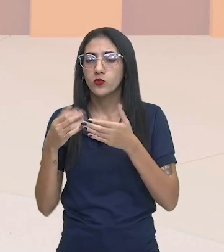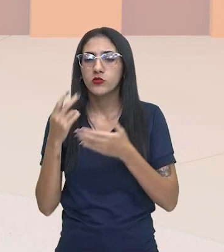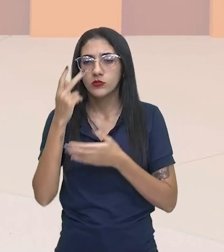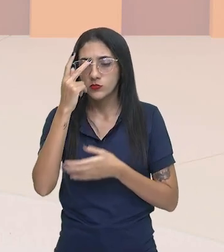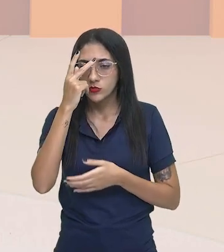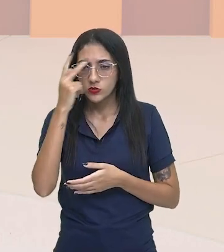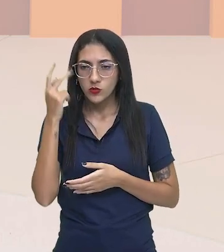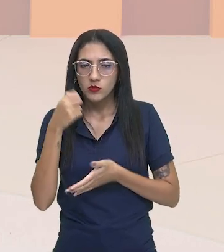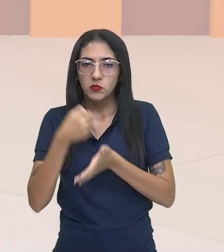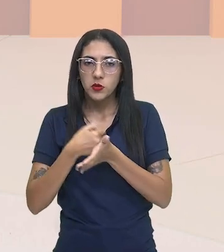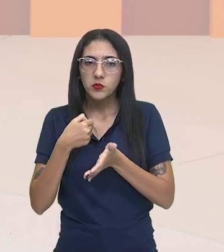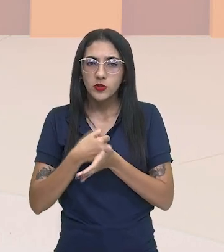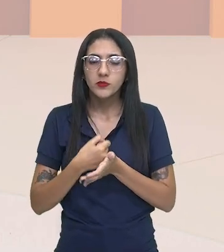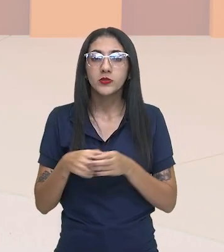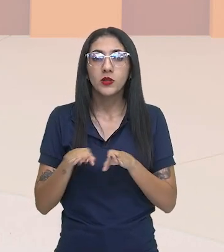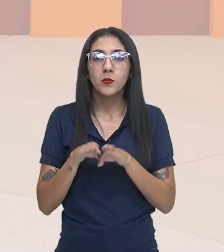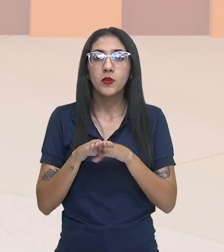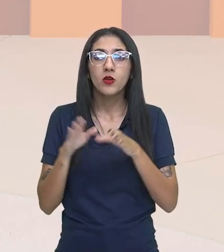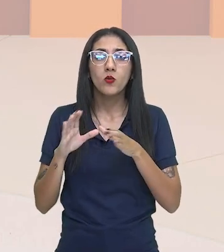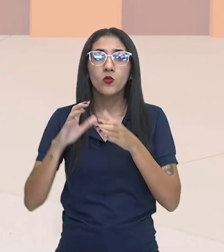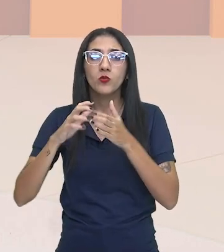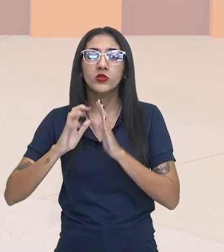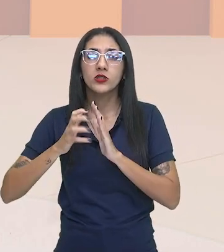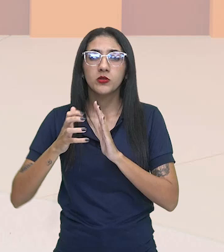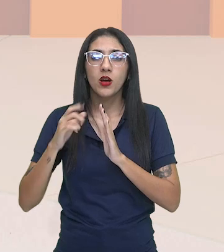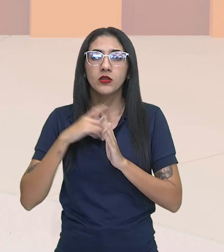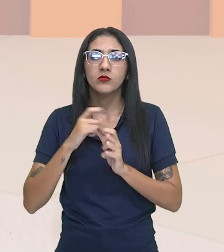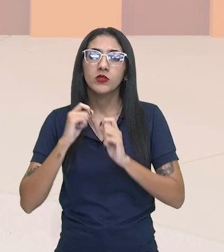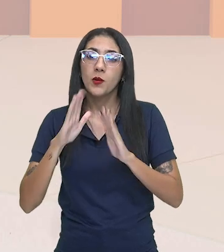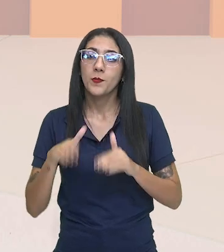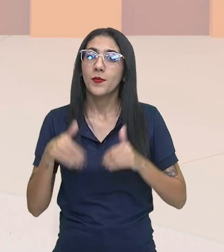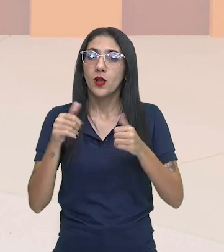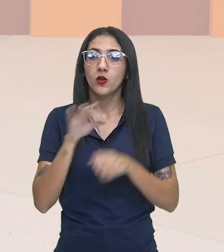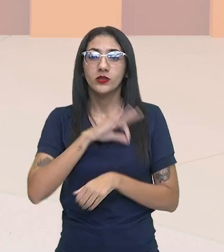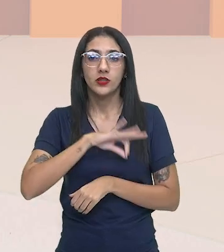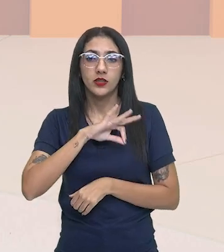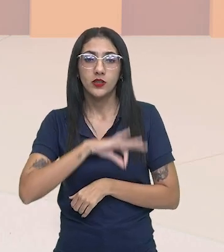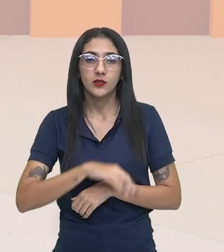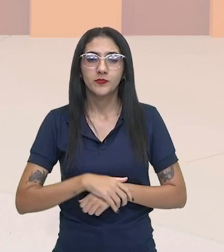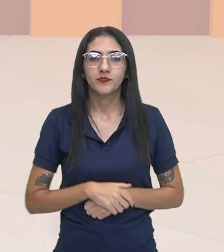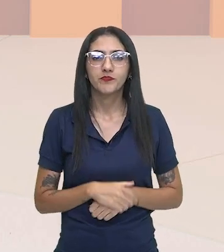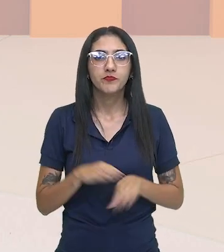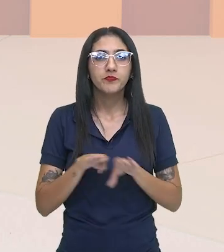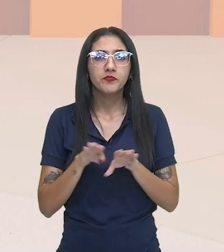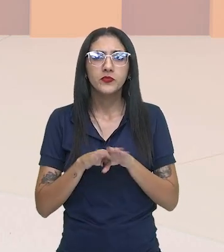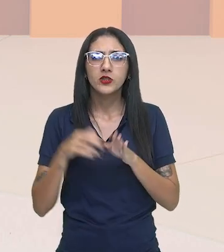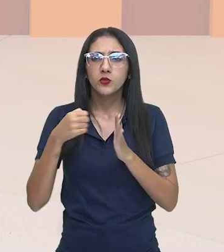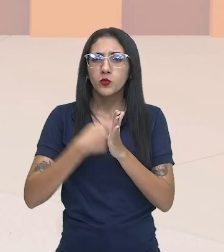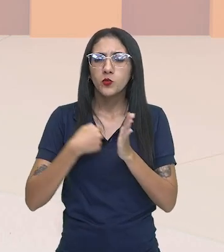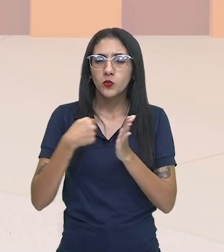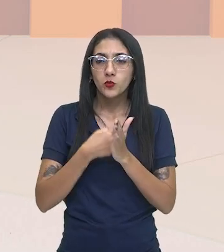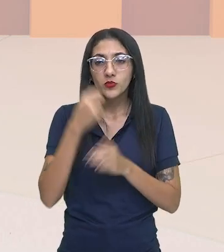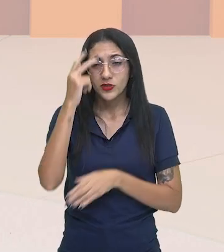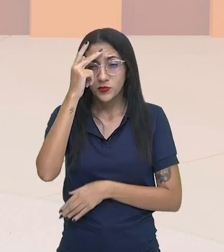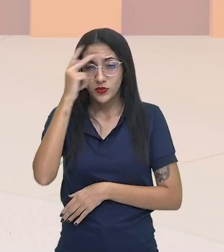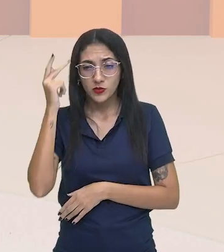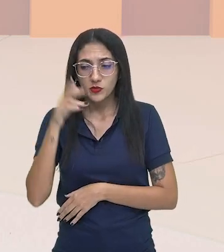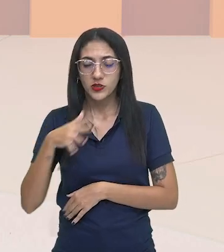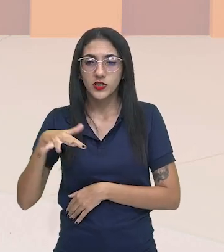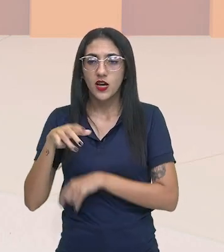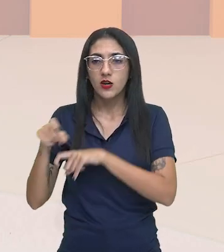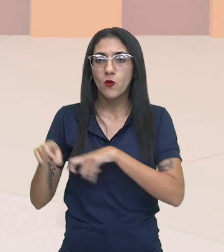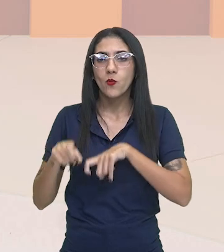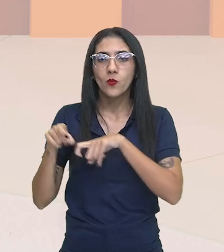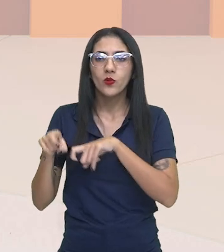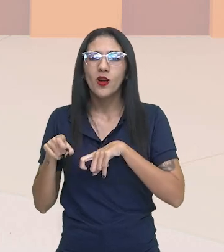etc. Lutas sindicais por melhores salários e condições de trabalho, luta do movimento dos trabalhadores rurais